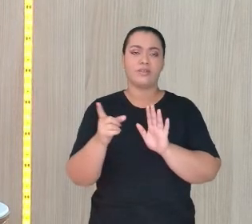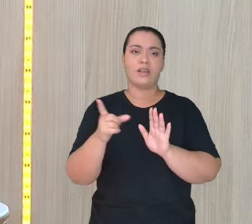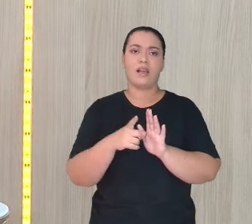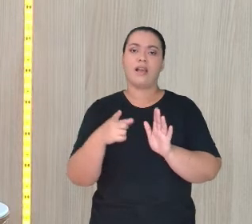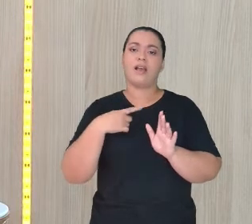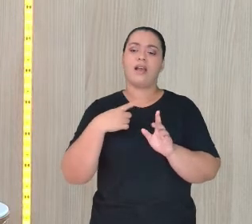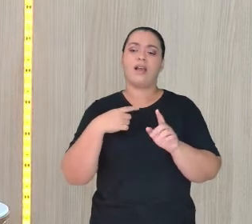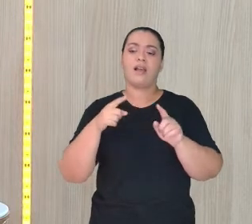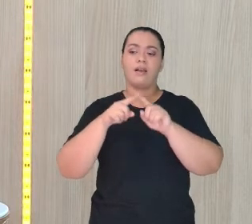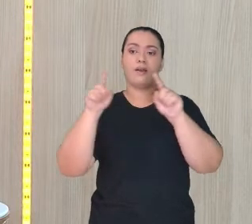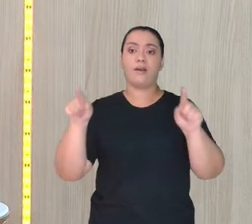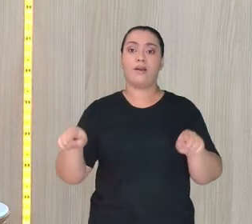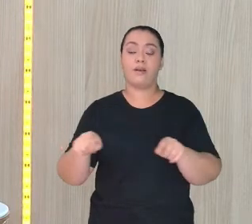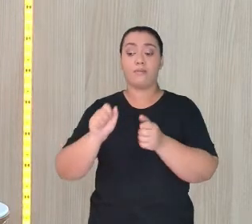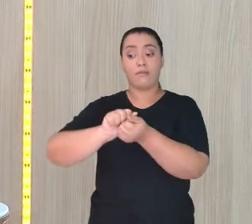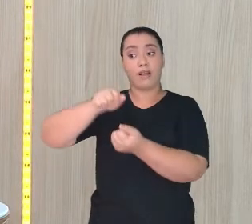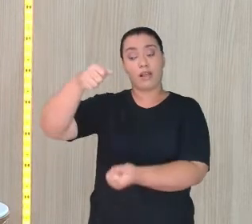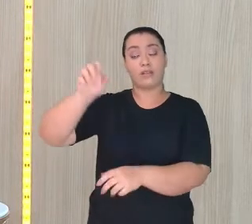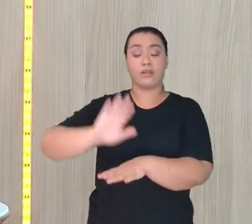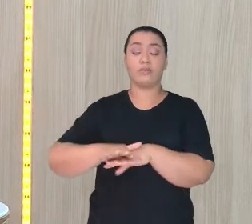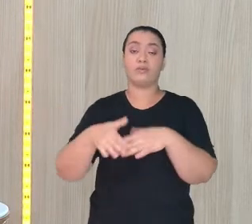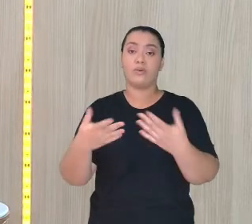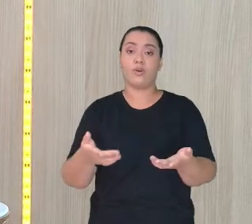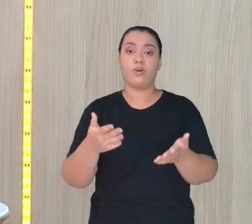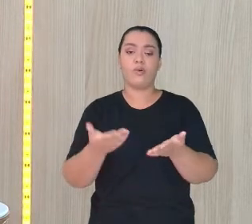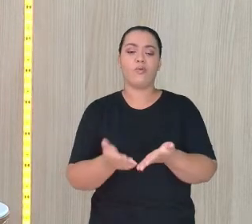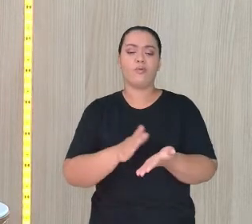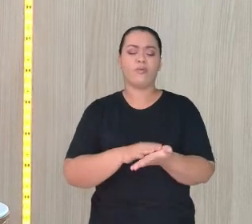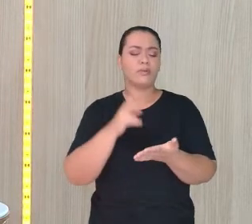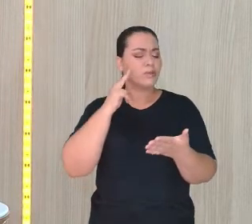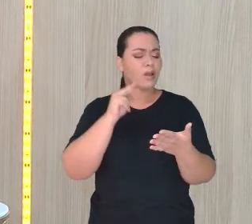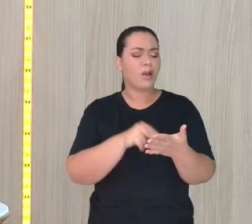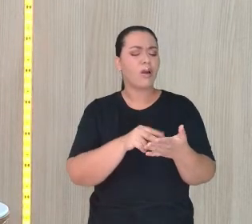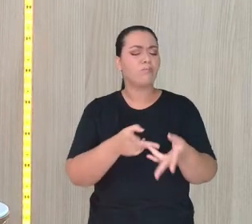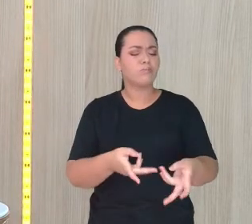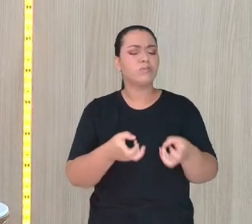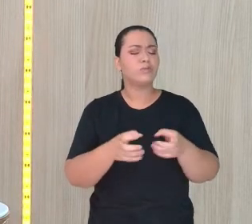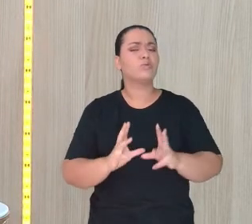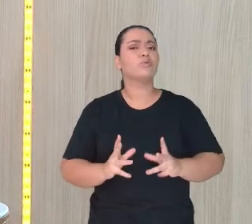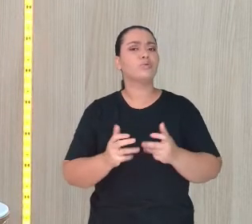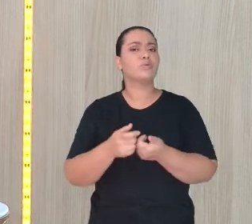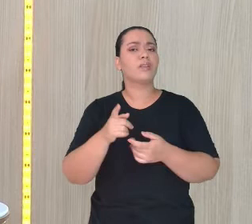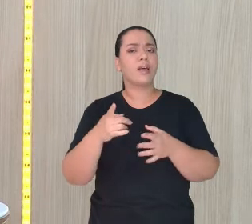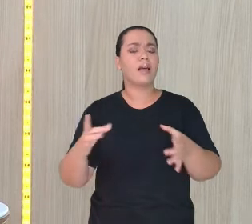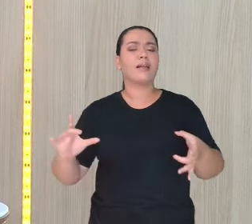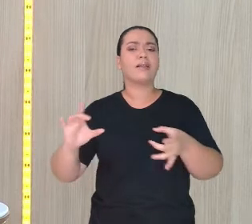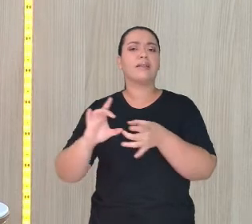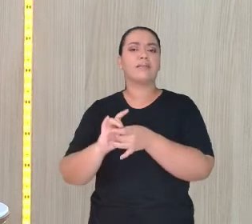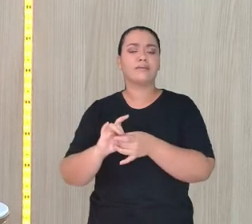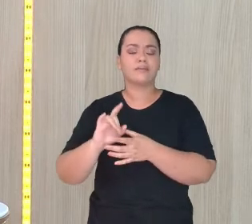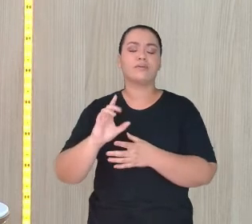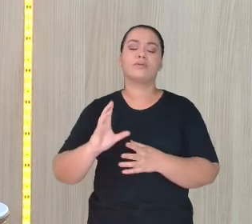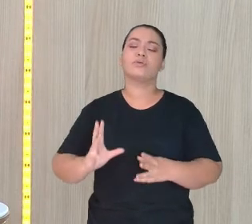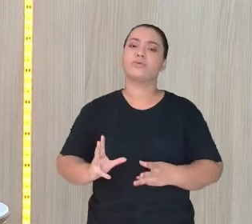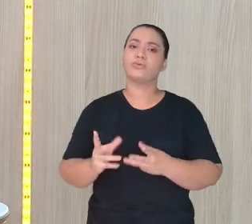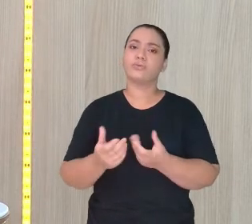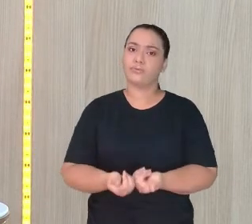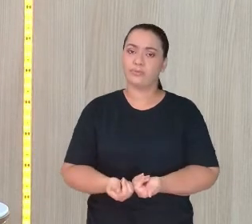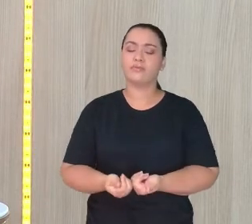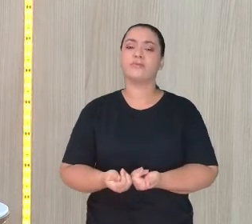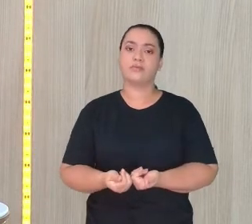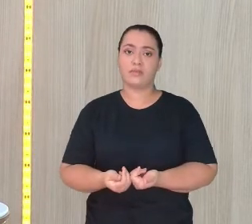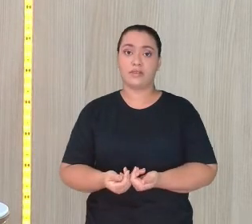cartaz, o folder, é interessante observar tudo que tem nele, porque tudo está super ligado, interligados,